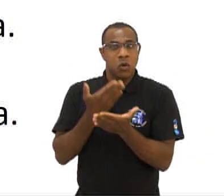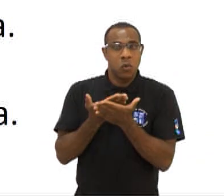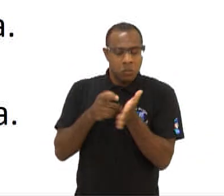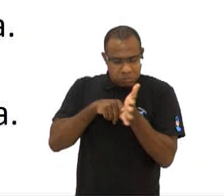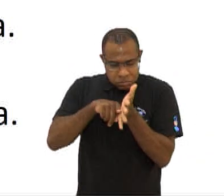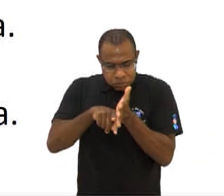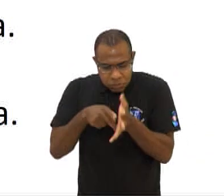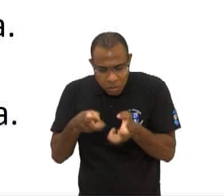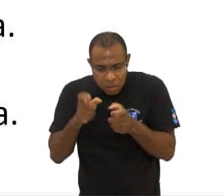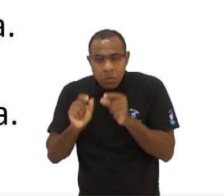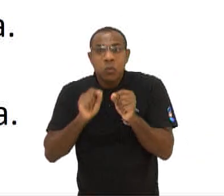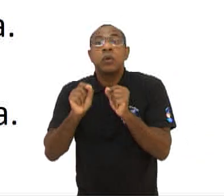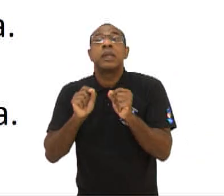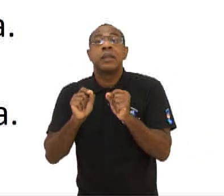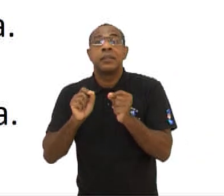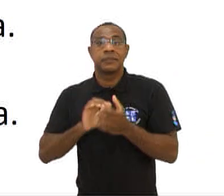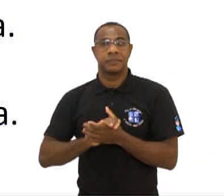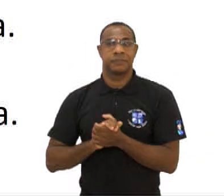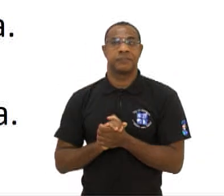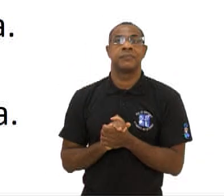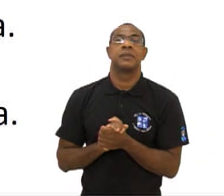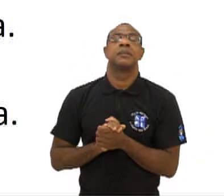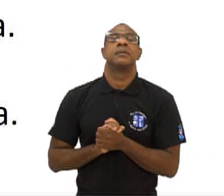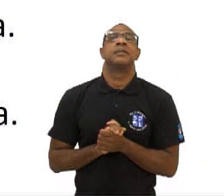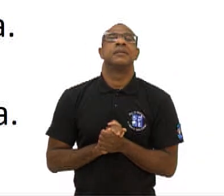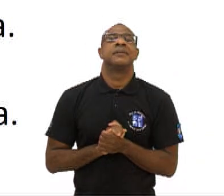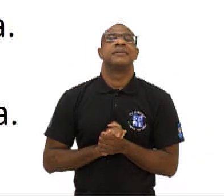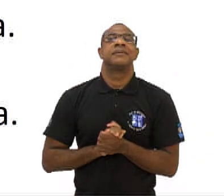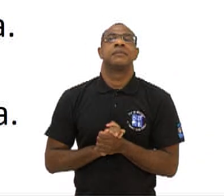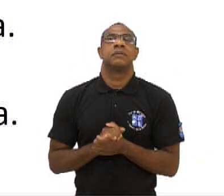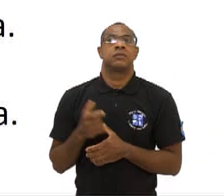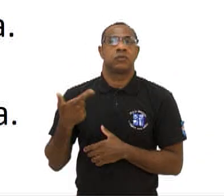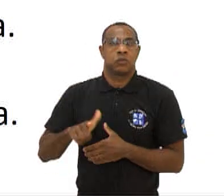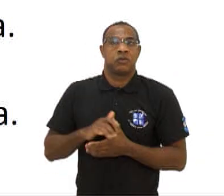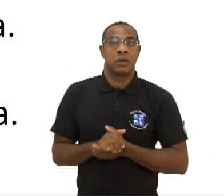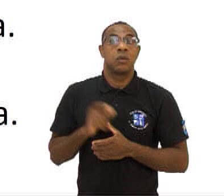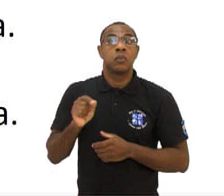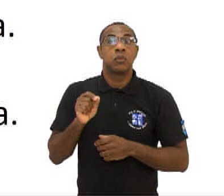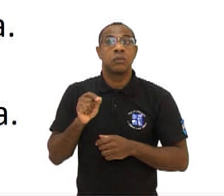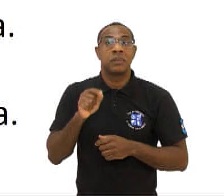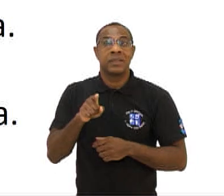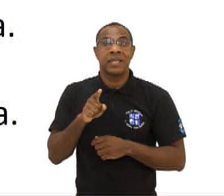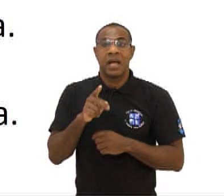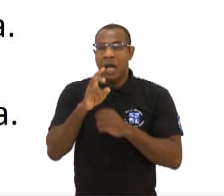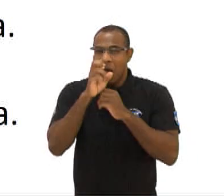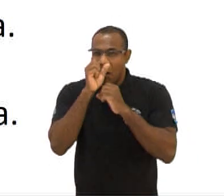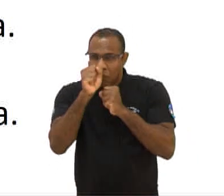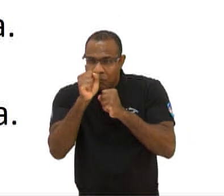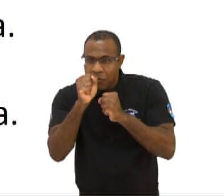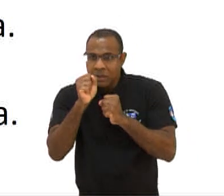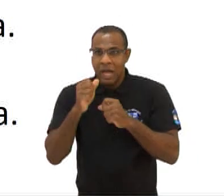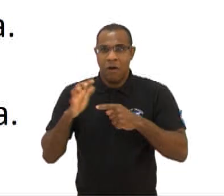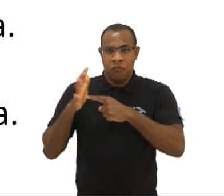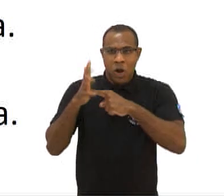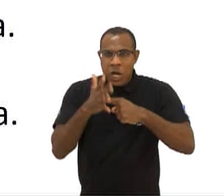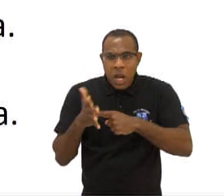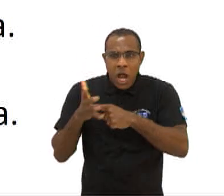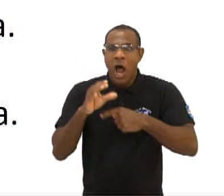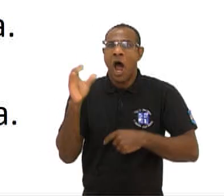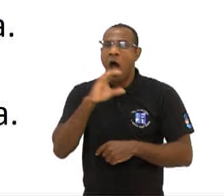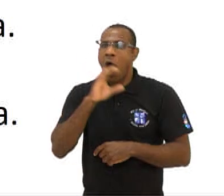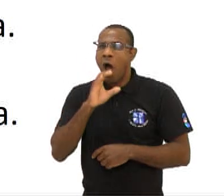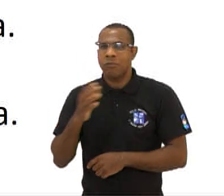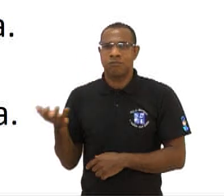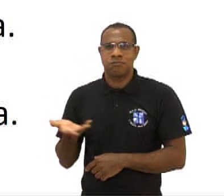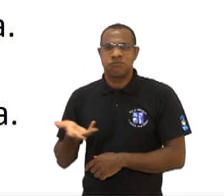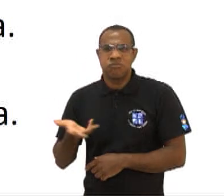que, aí vem a questão, né? De novo, a respeito das intensidades das velocidades médias e do